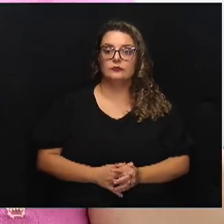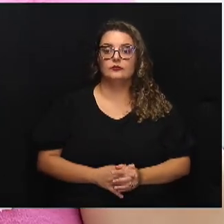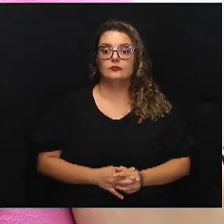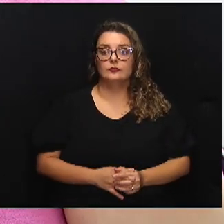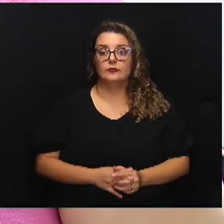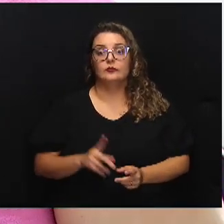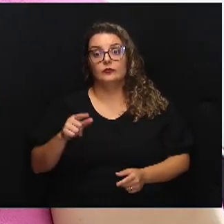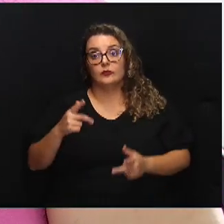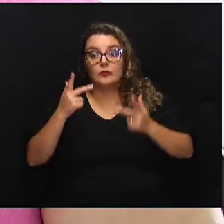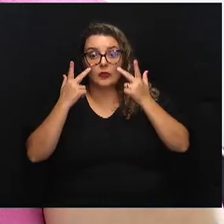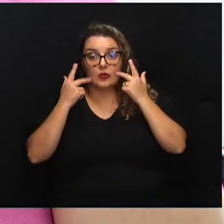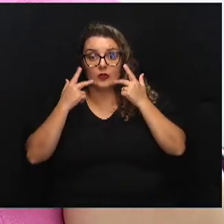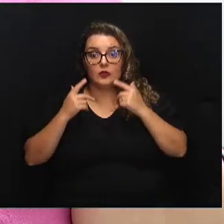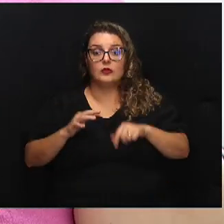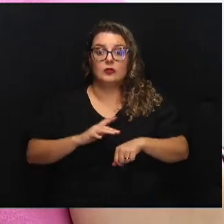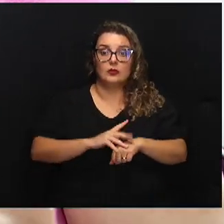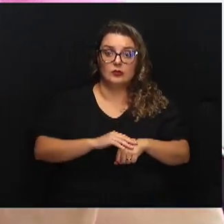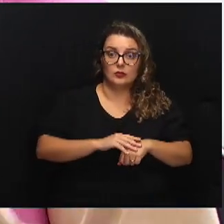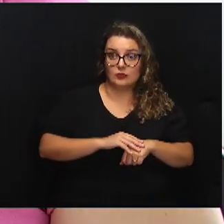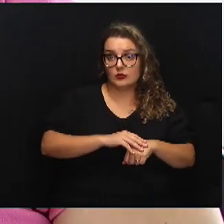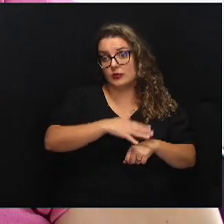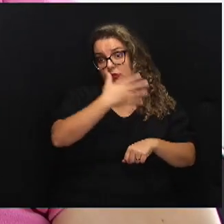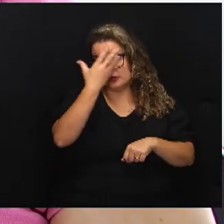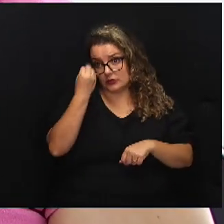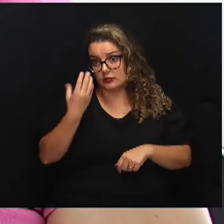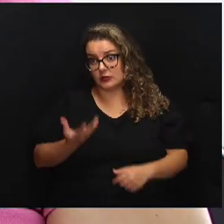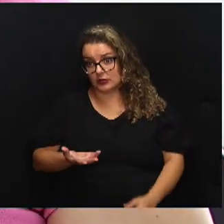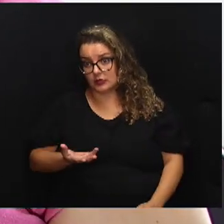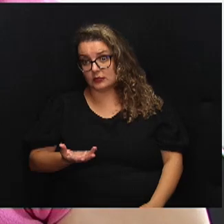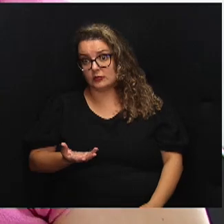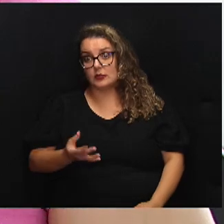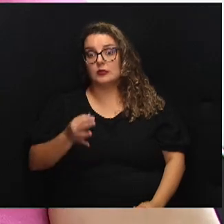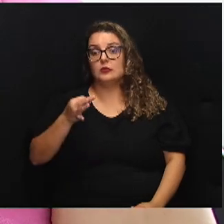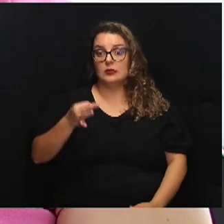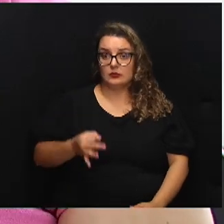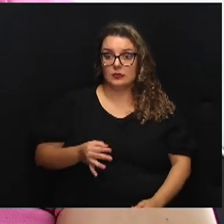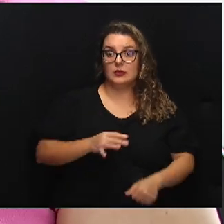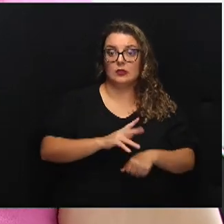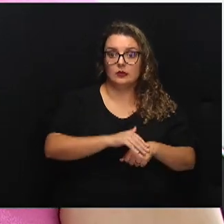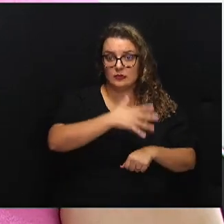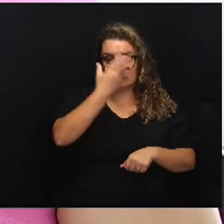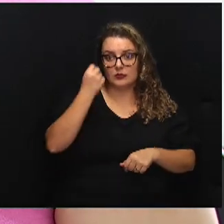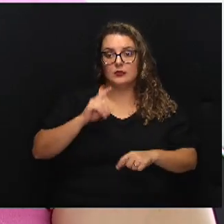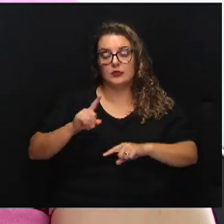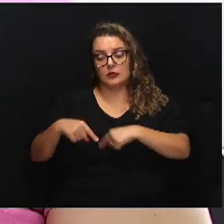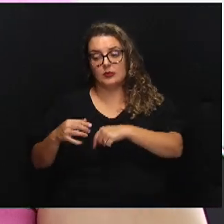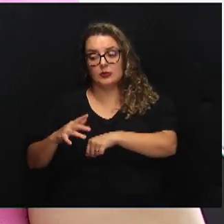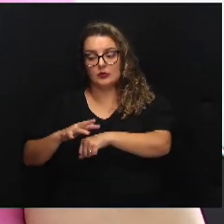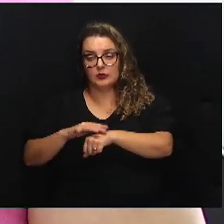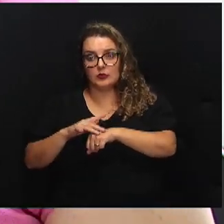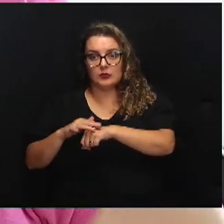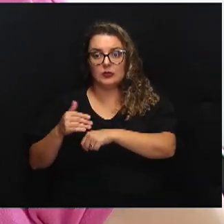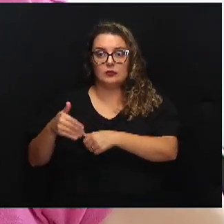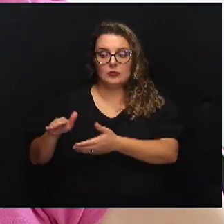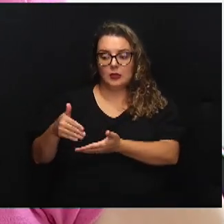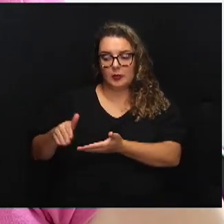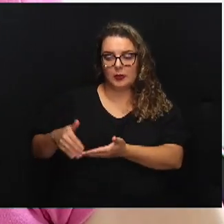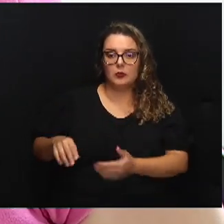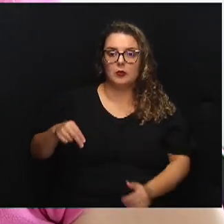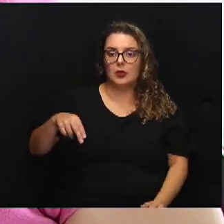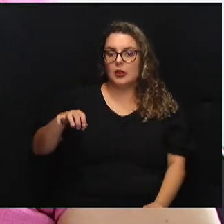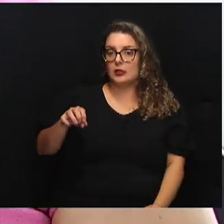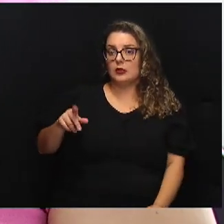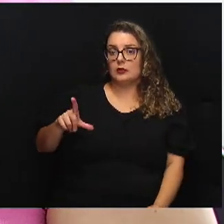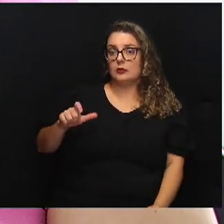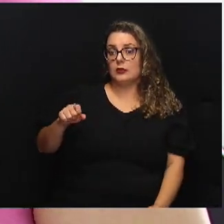muito comum no Alzheimer. Porém, para a gente ter certeza que realmente é um Alzheimer, tem que descartar outras doenças, né? Se tiver uma neoplasia, por exemplo,